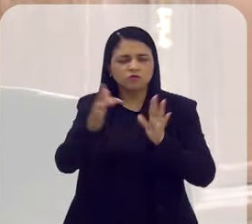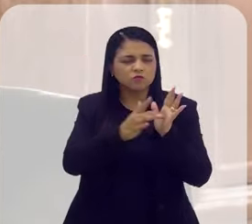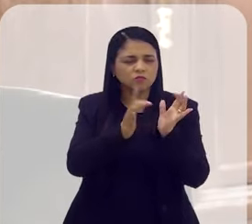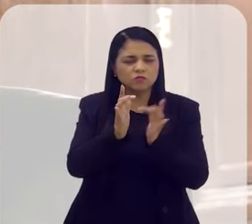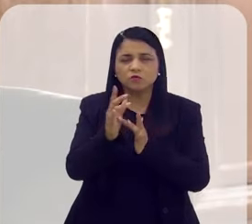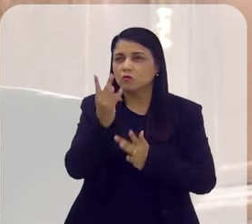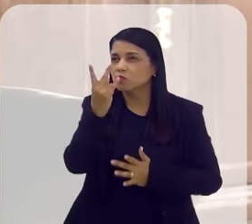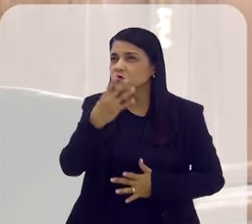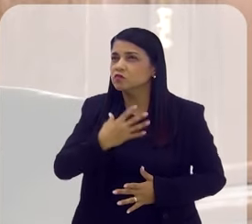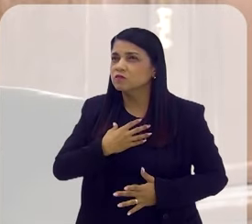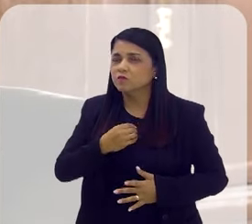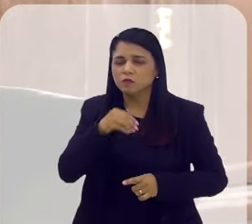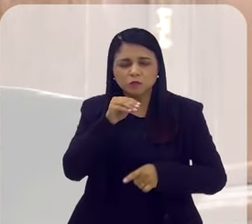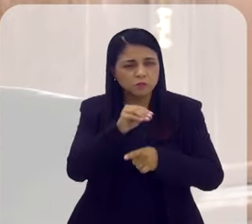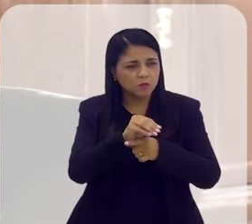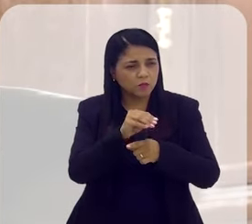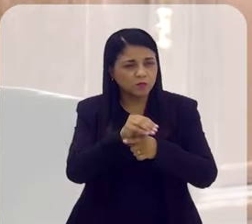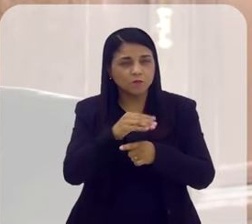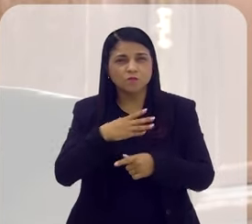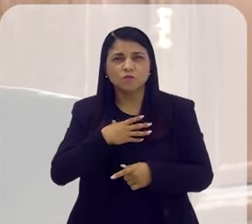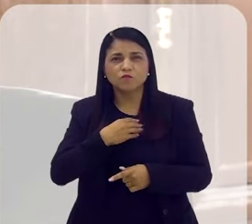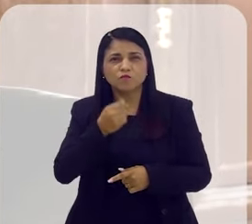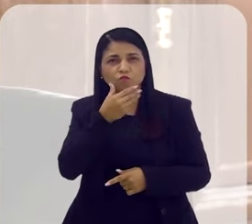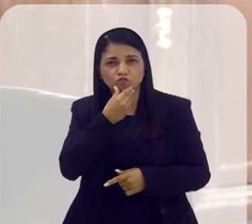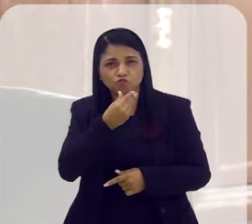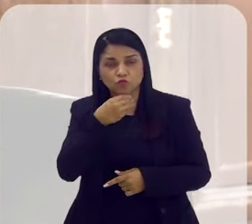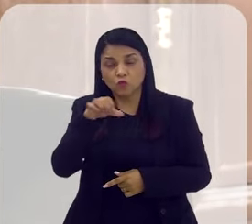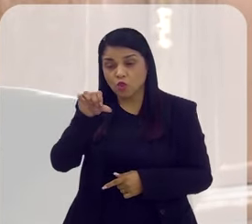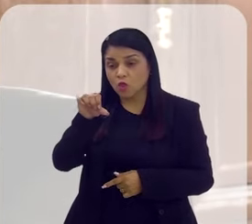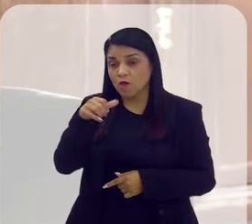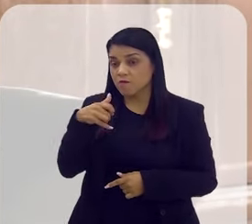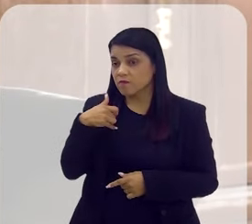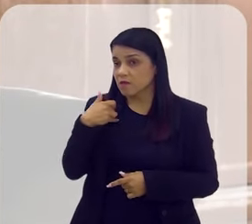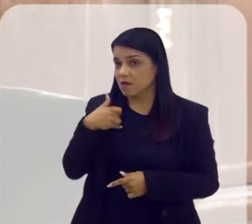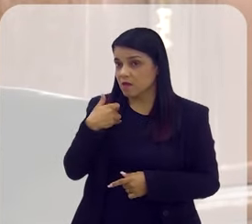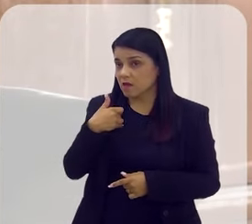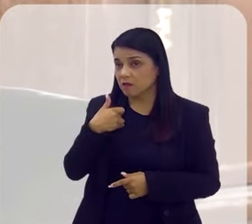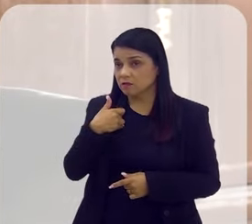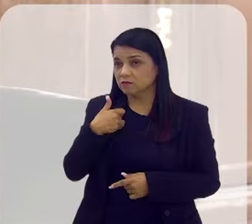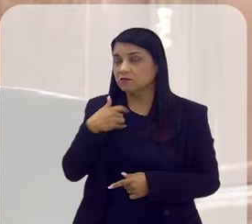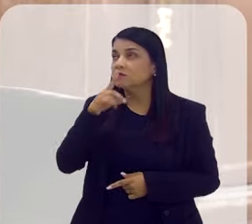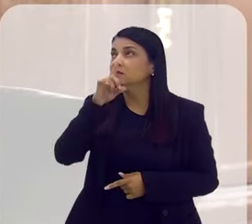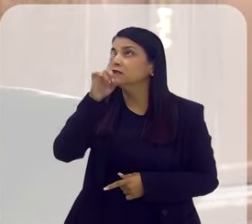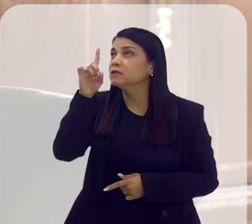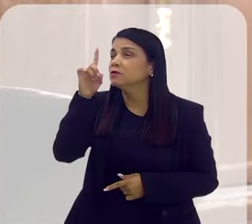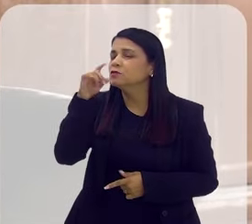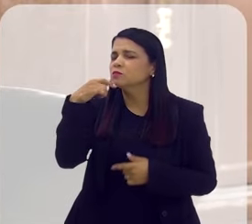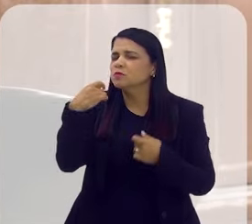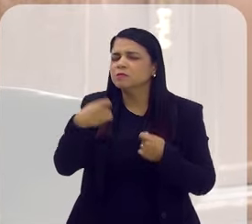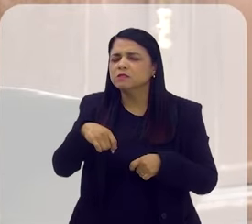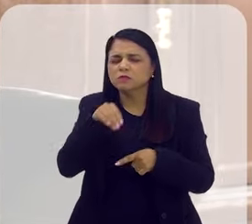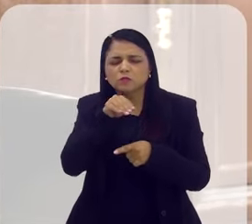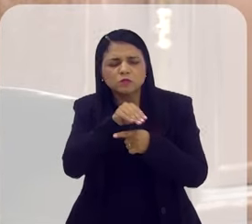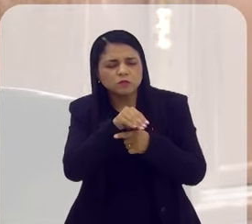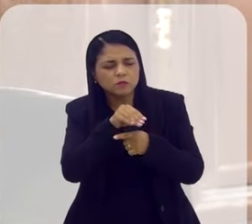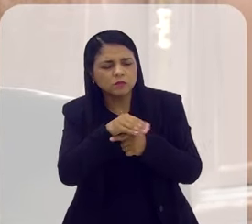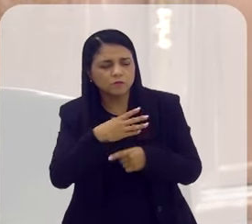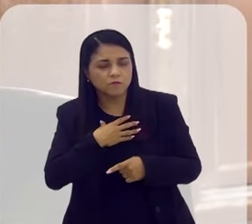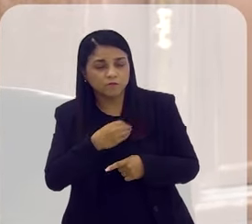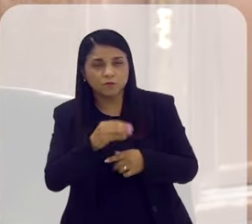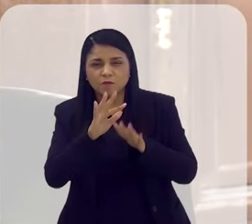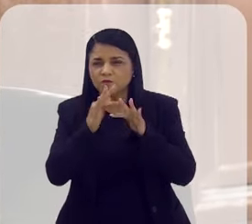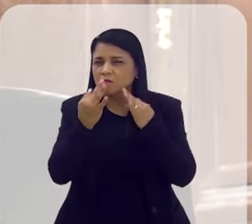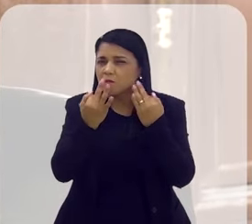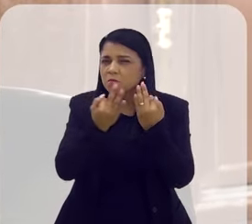Senhor Jesus, eu tenho dois filhos para criar, Jesus. Meu filho, na época, tinha 9 anos. E eu falei, meu Deus, eu preciso criar